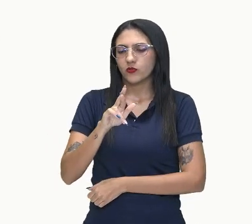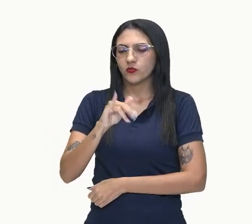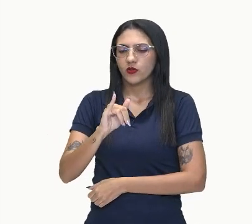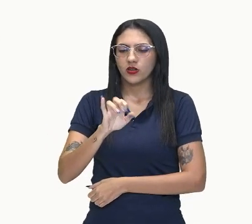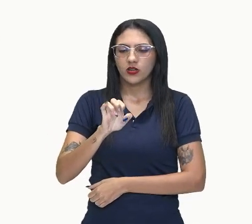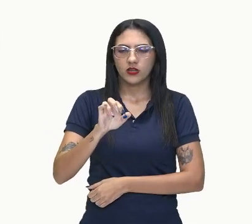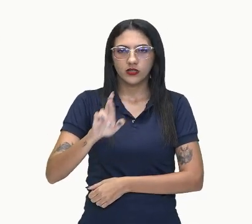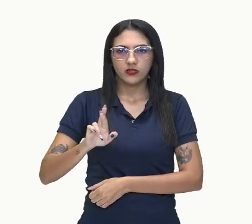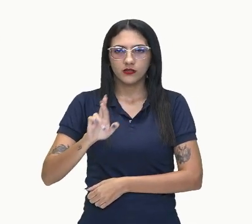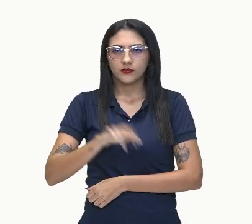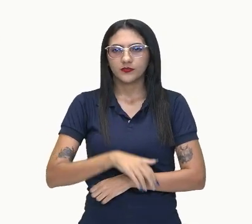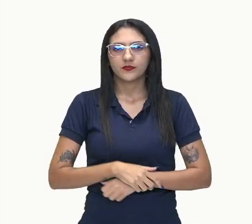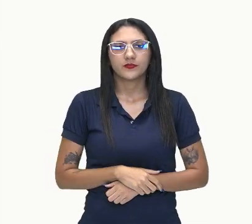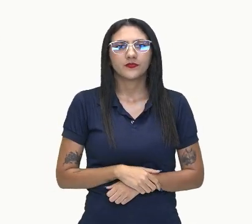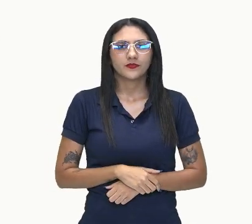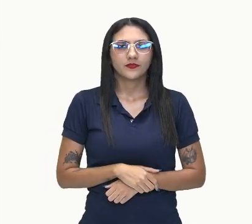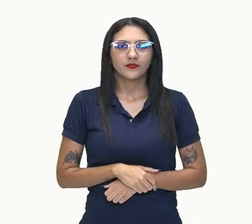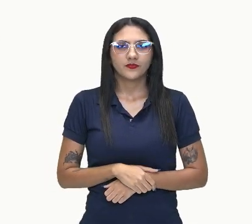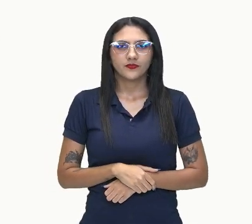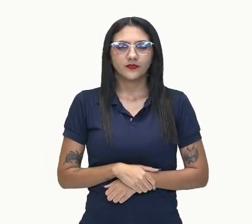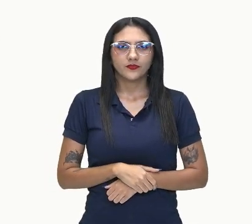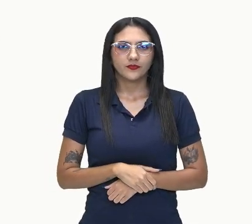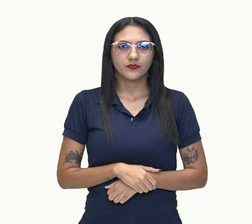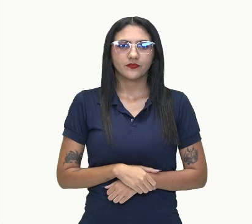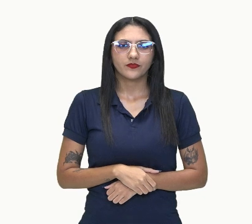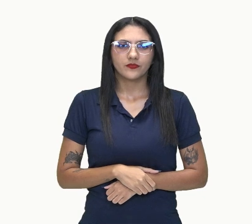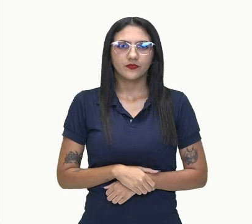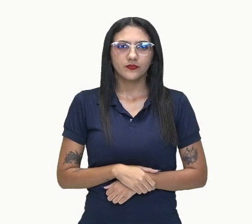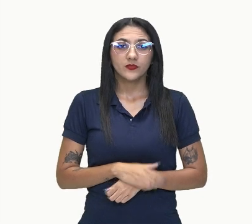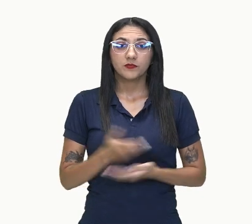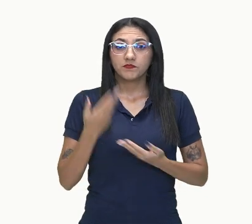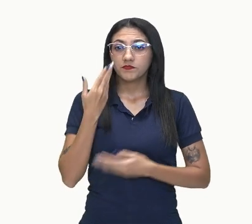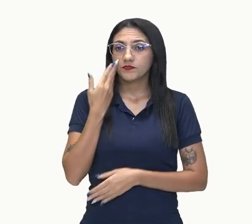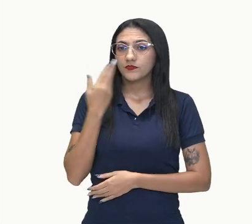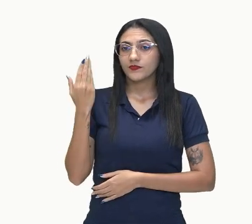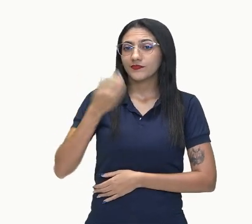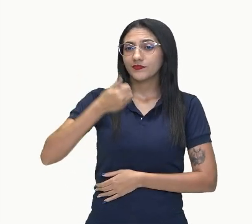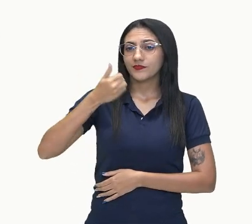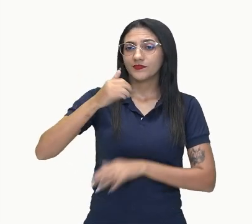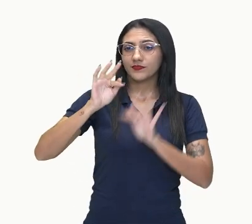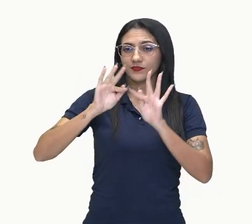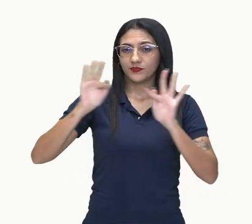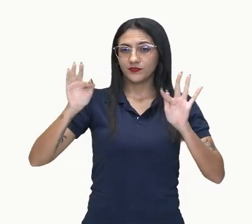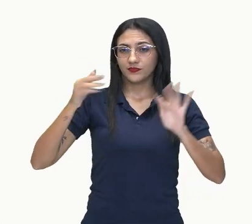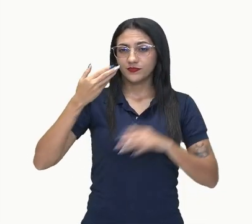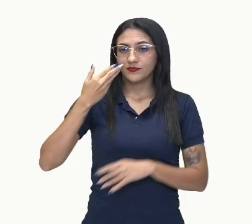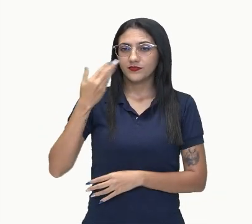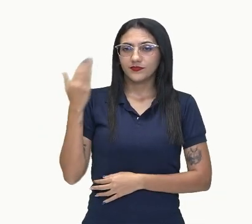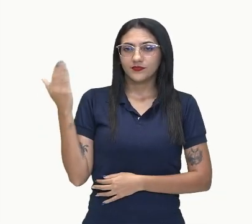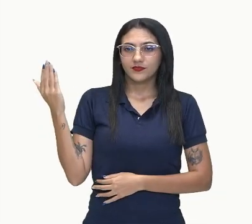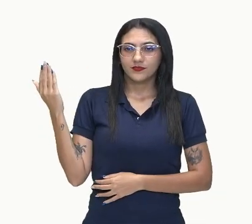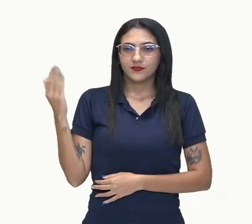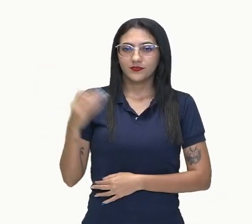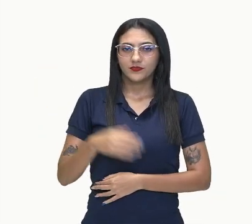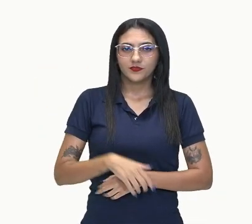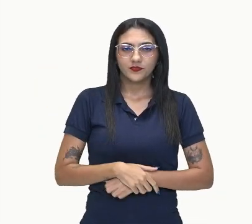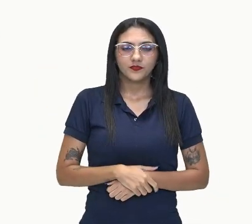para os 2 exemplos. Nós temos aí, Julia is happier than her